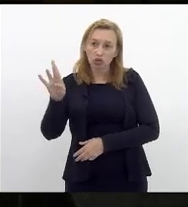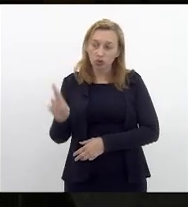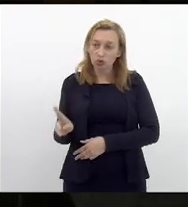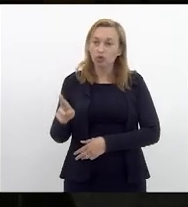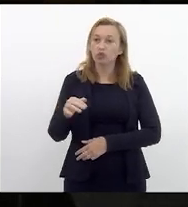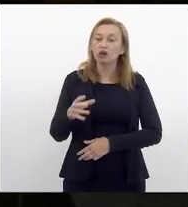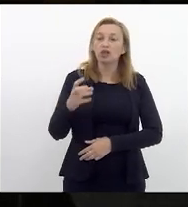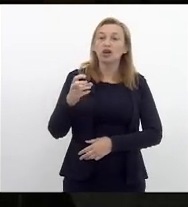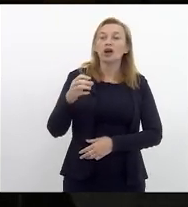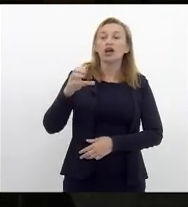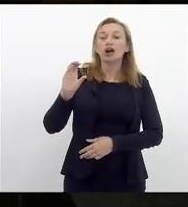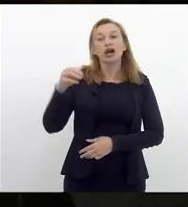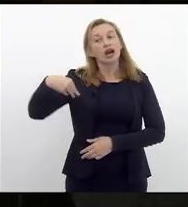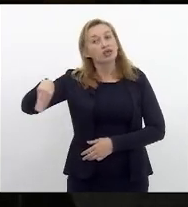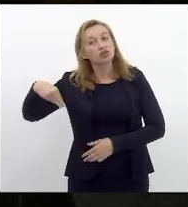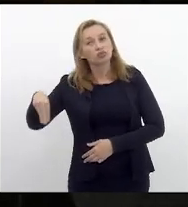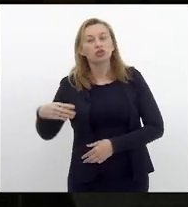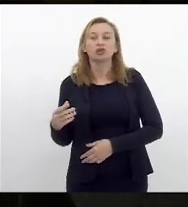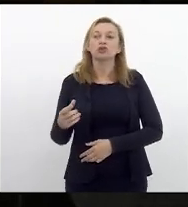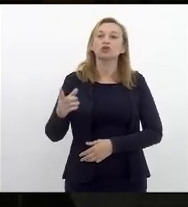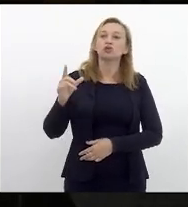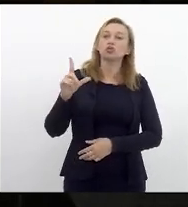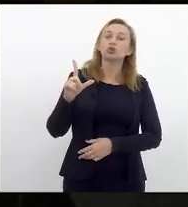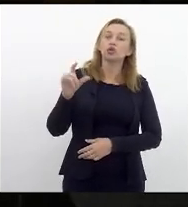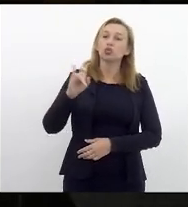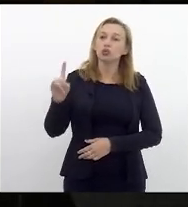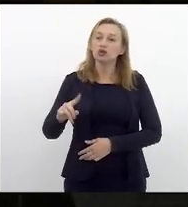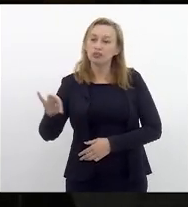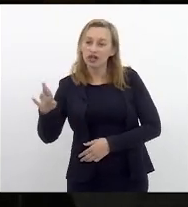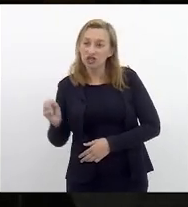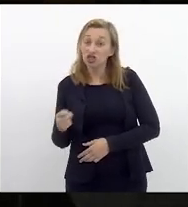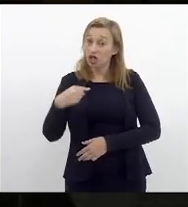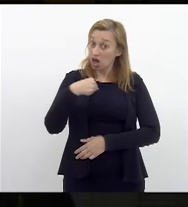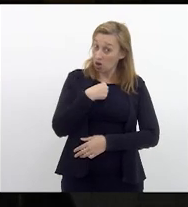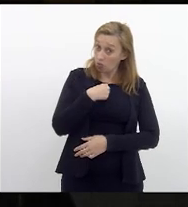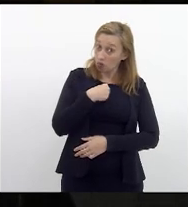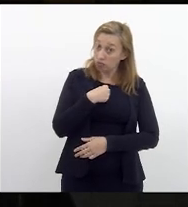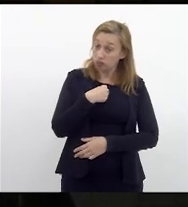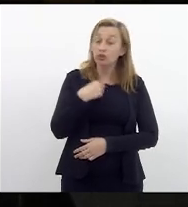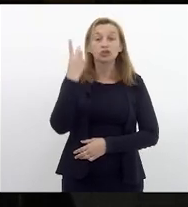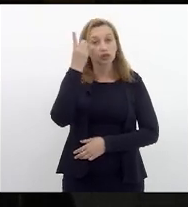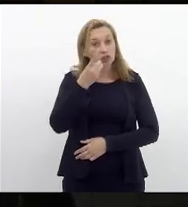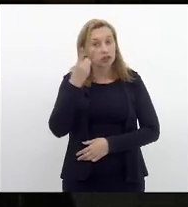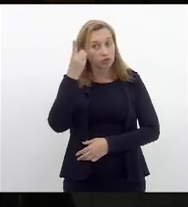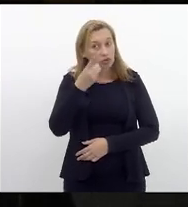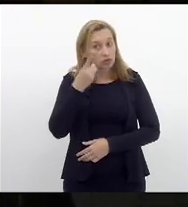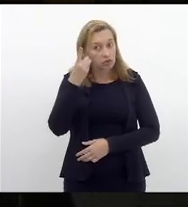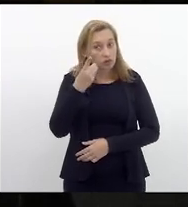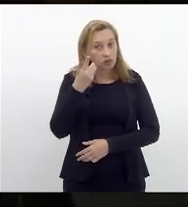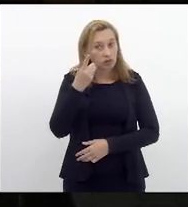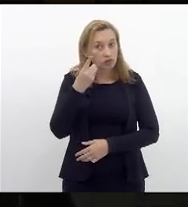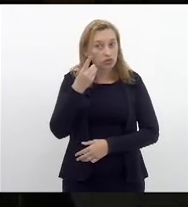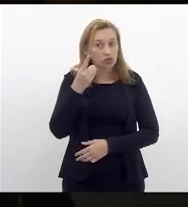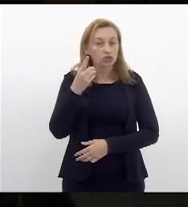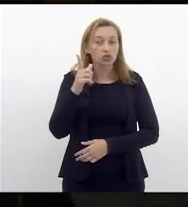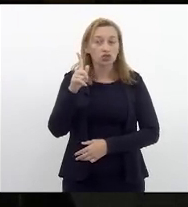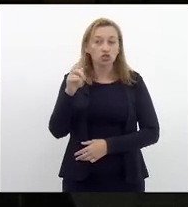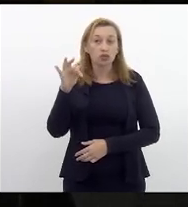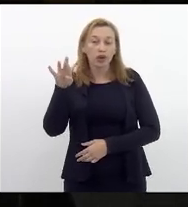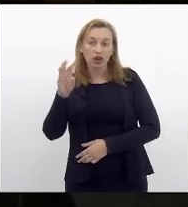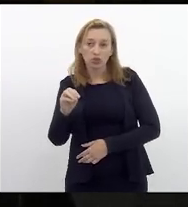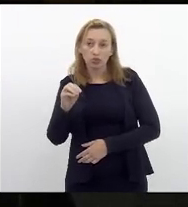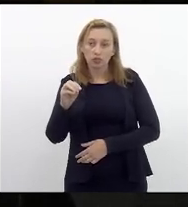Carlos Mink, o Luiz Martins, eu e o deputado, então, Gilberto